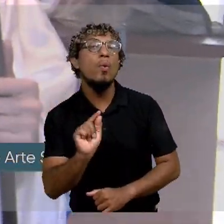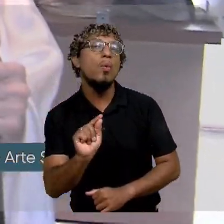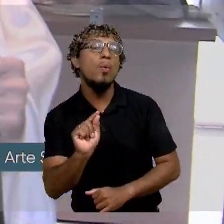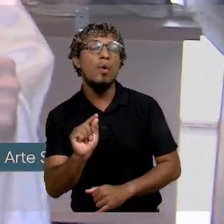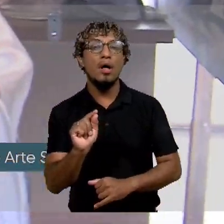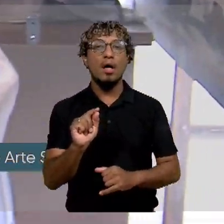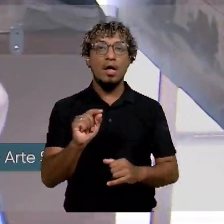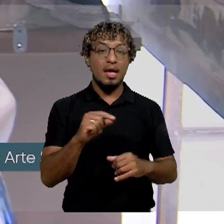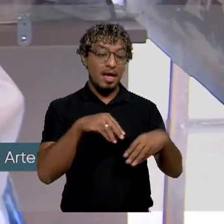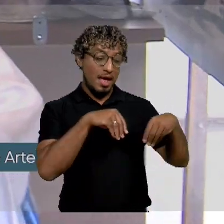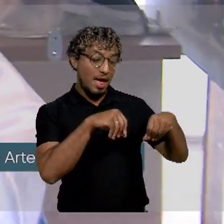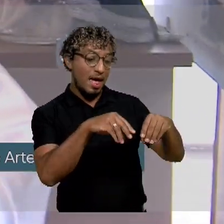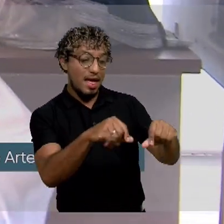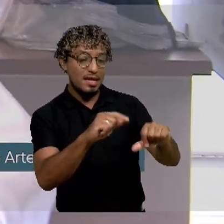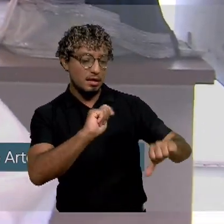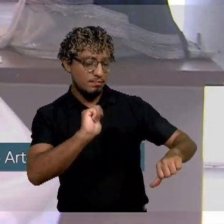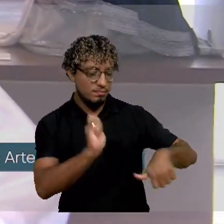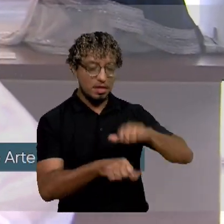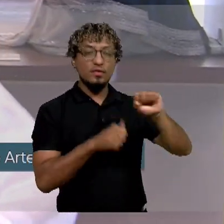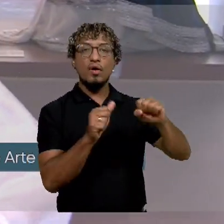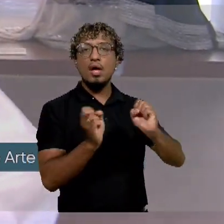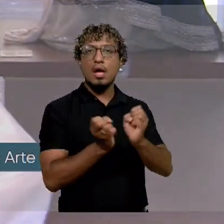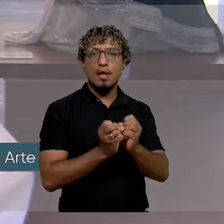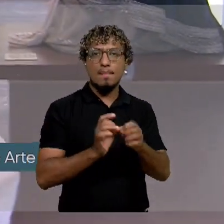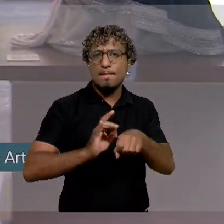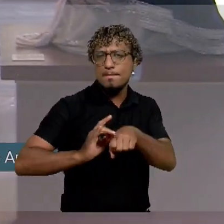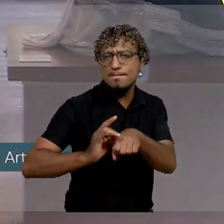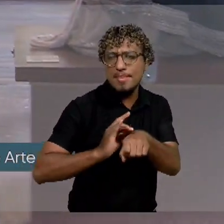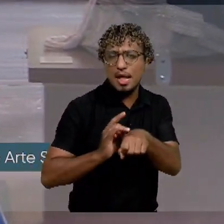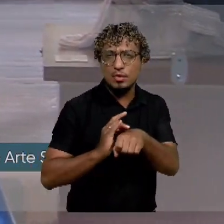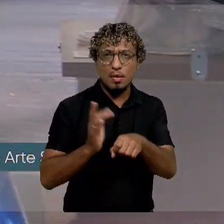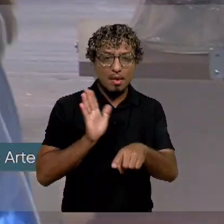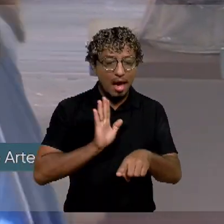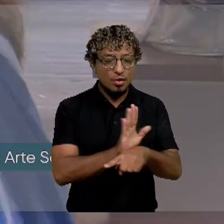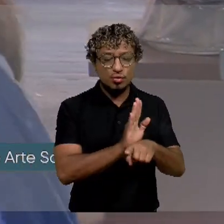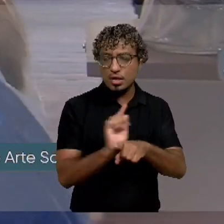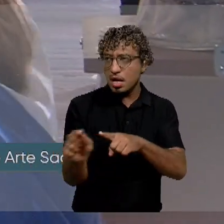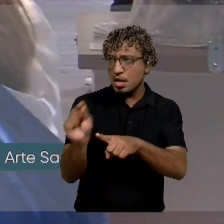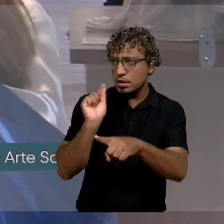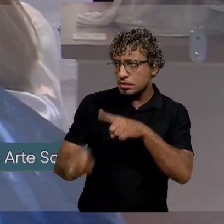deu munição para os portugueses vencerem a batalha contra os franceses.